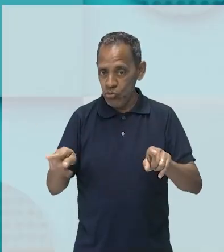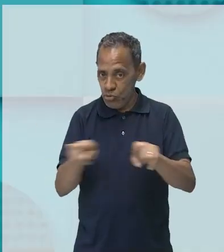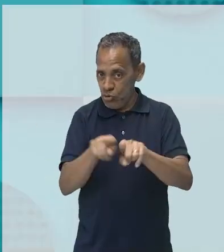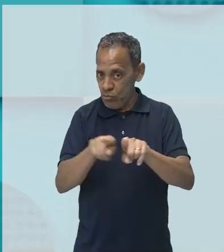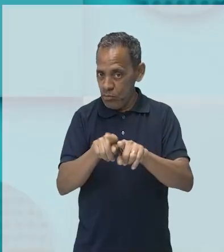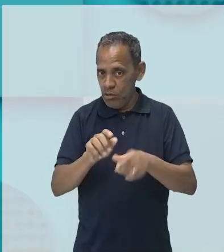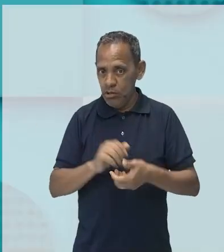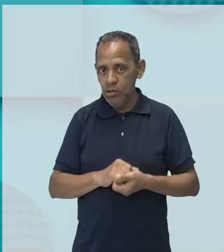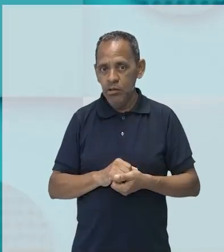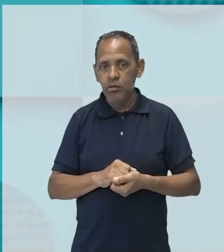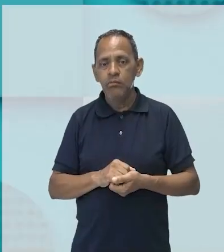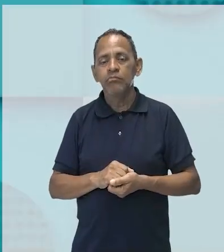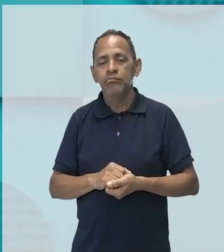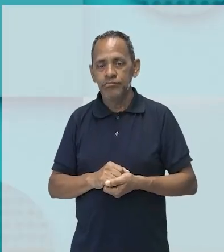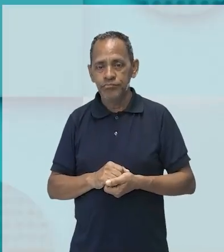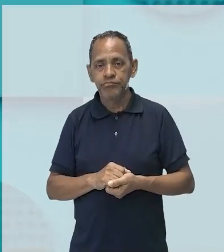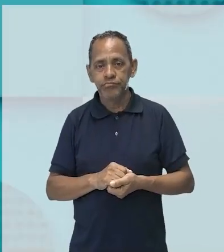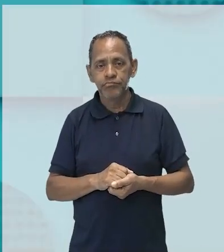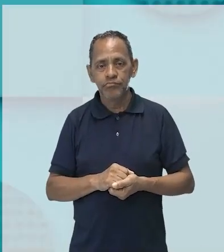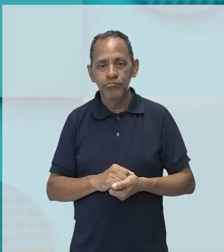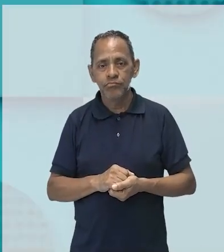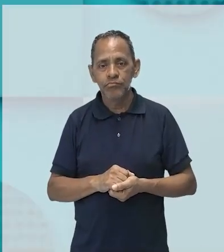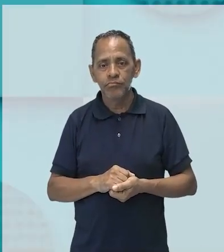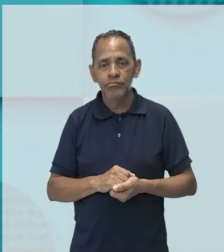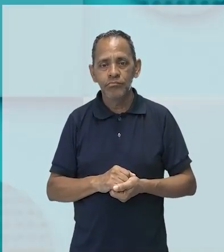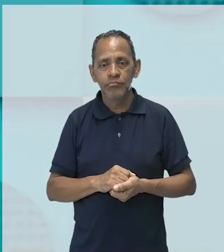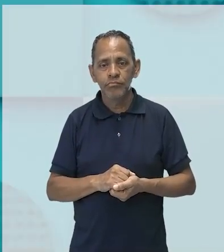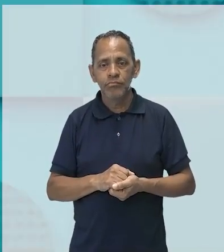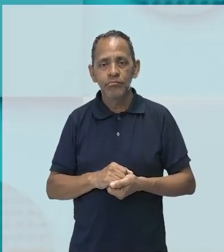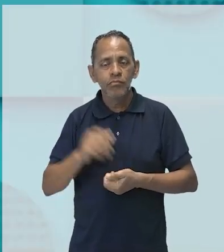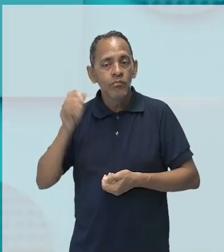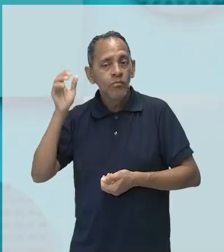como para o período da ditadura. Vamos ouvir?